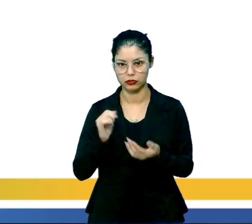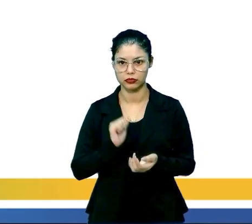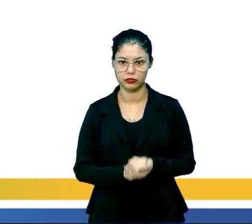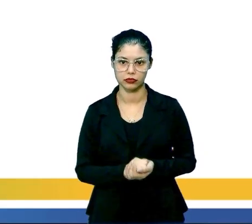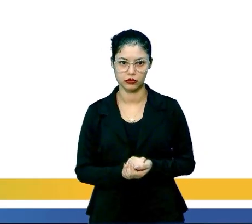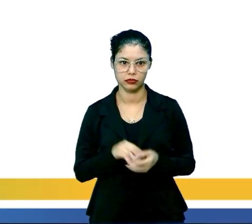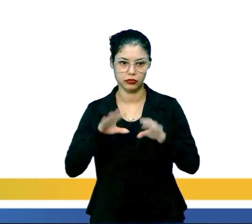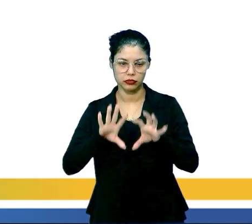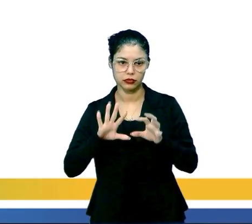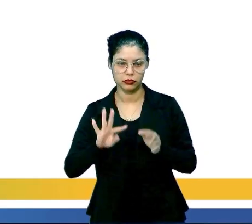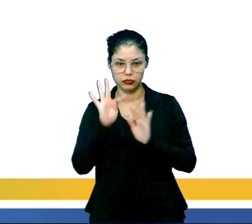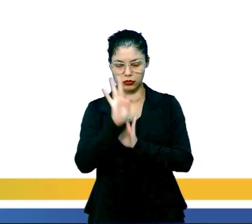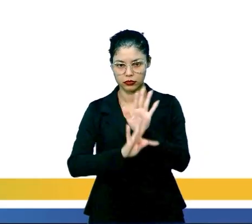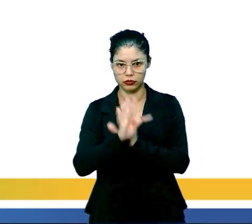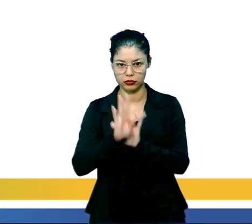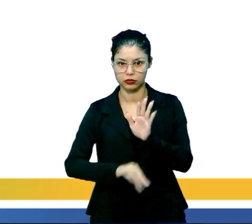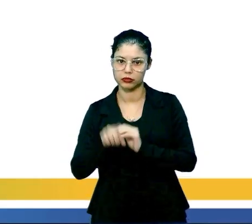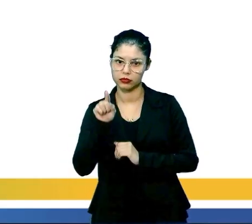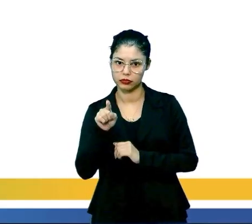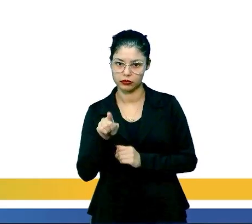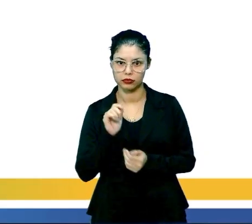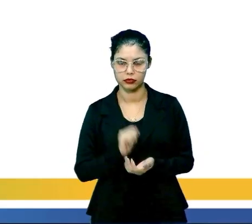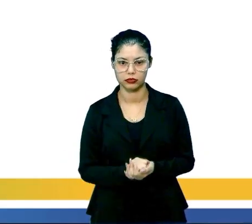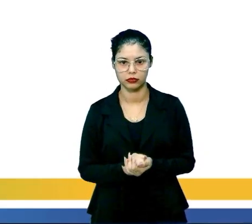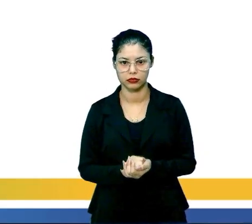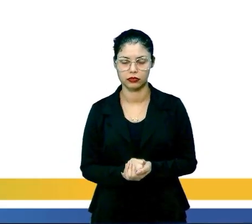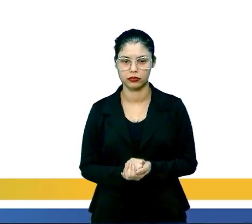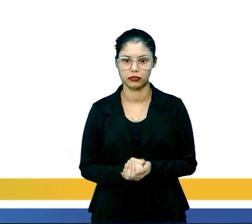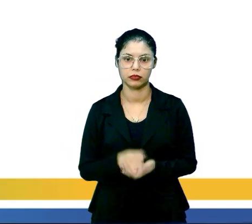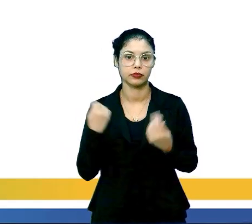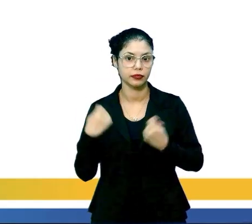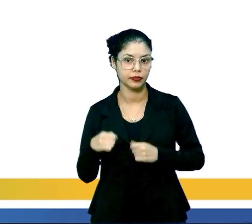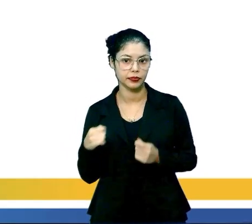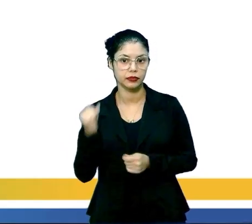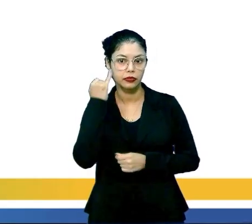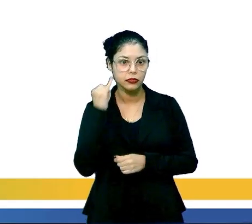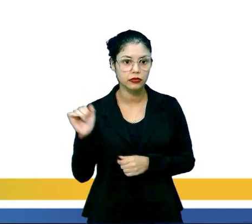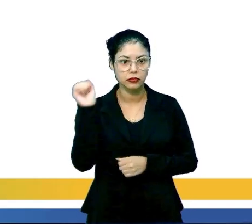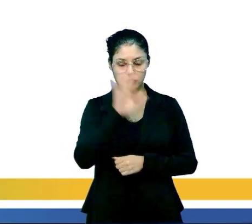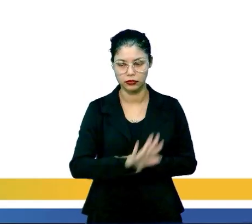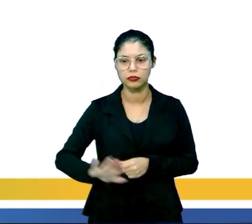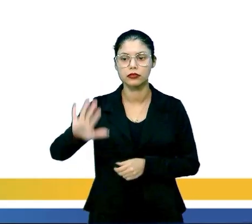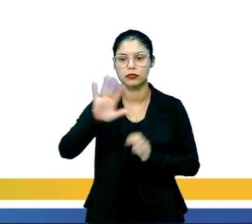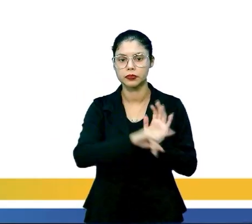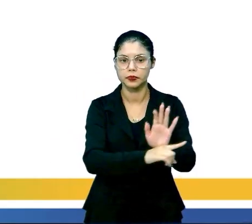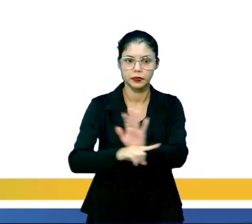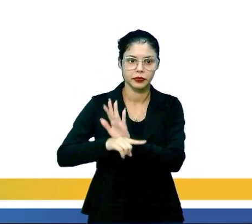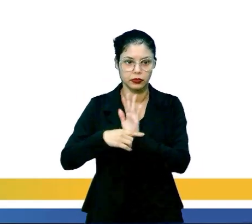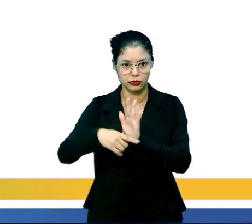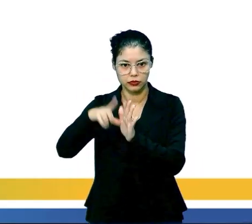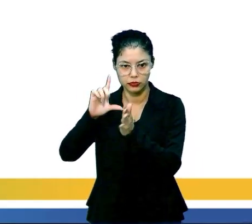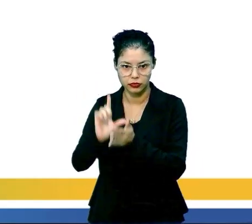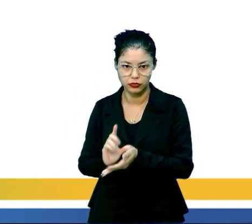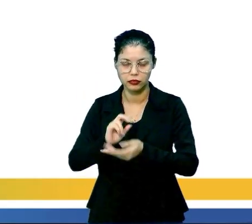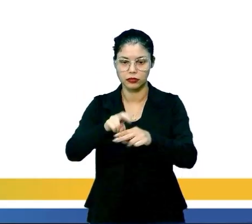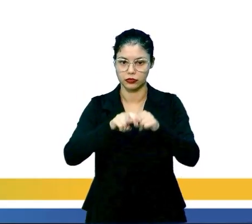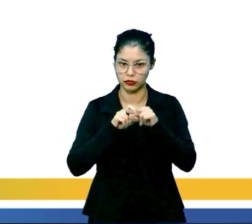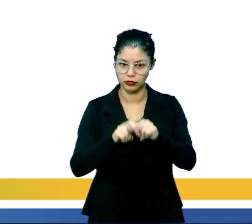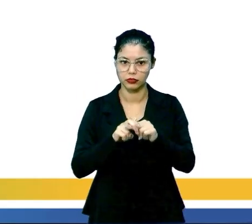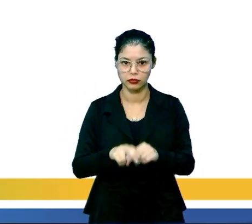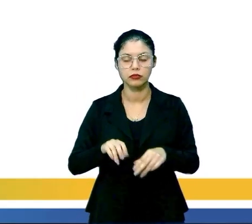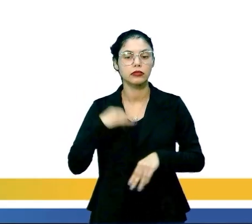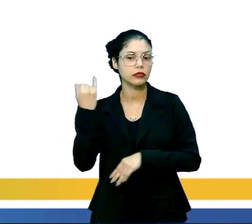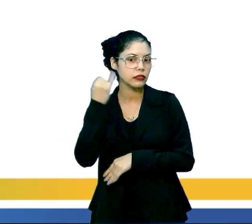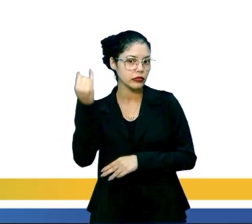da introdução. Essa é a parte do texto em que você deverá embasar as ideias apresentadas